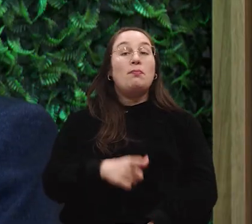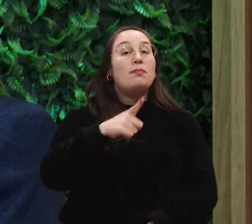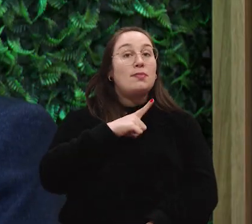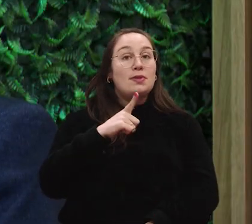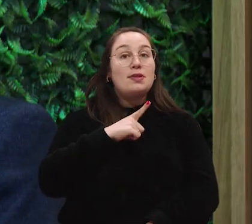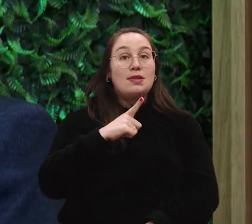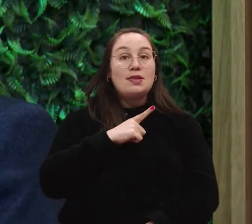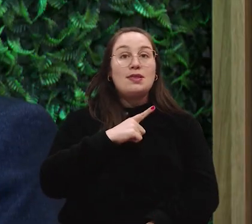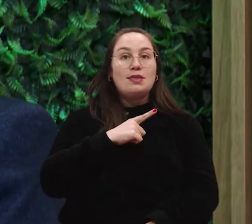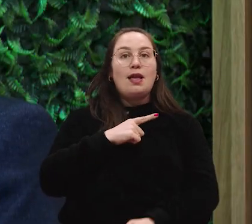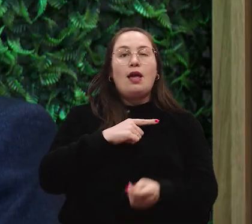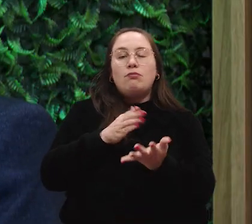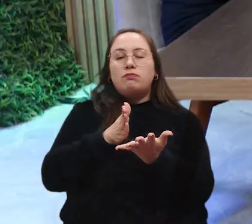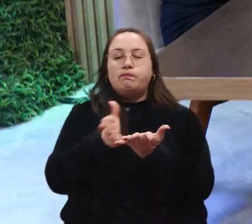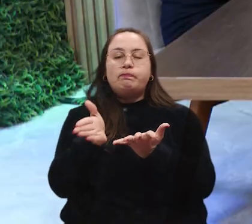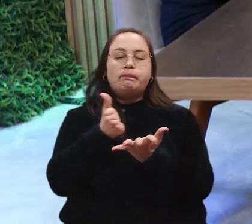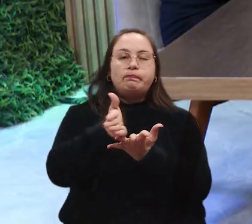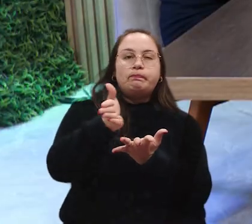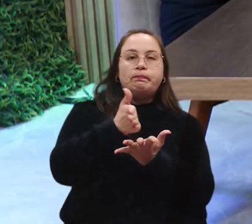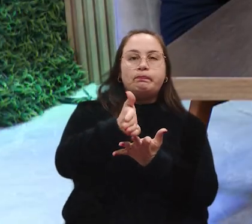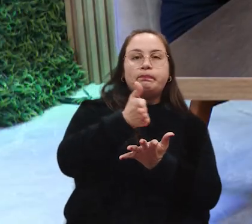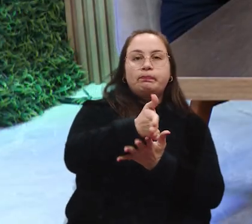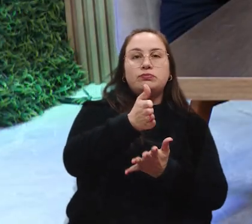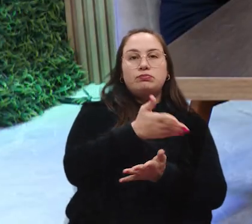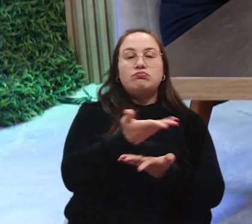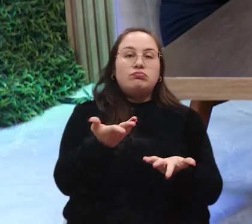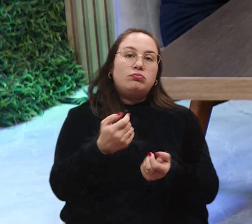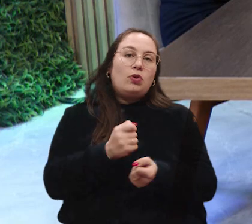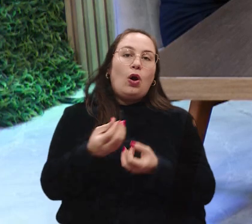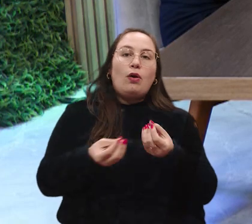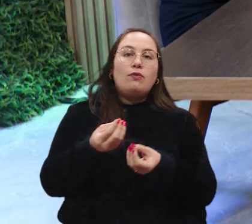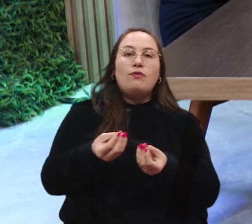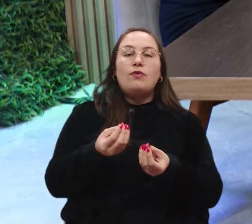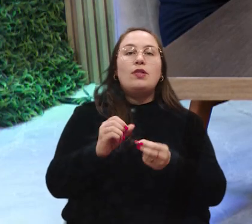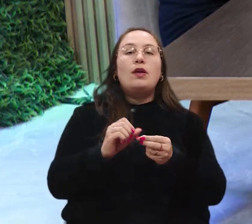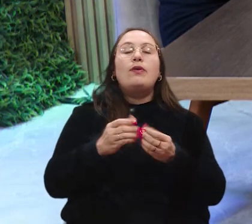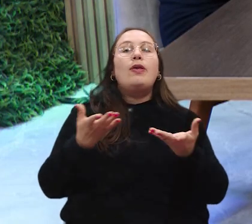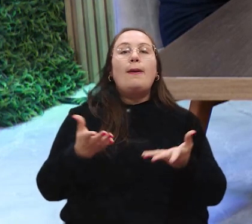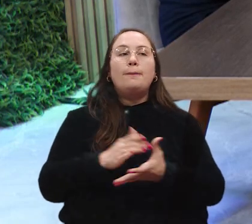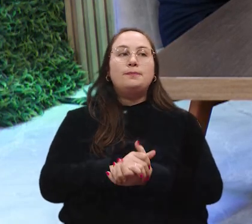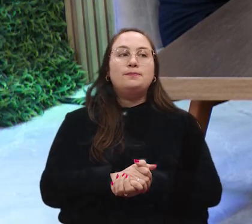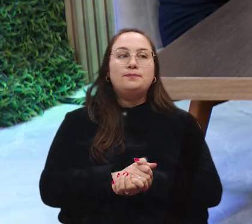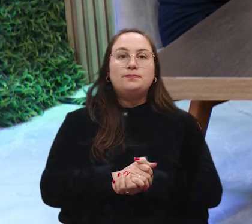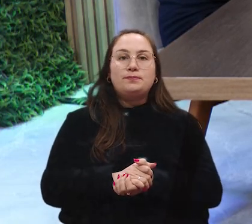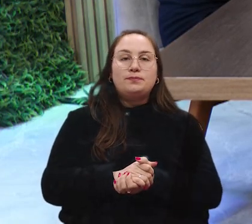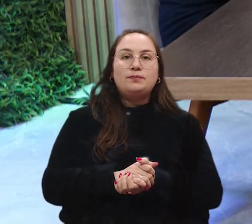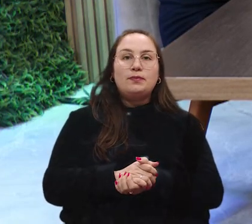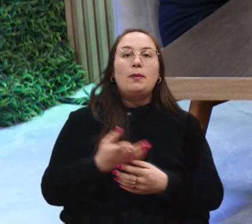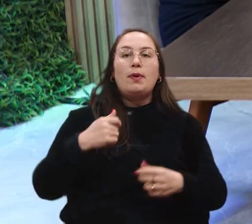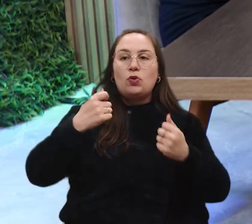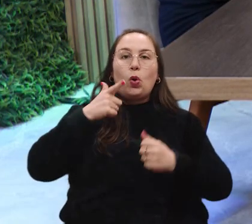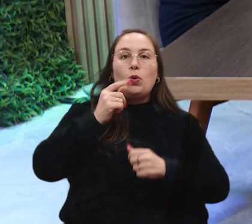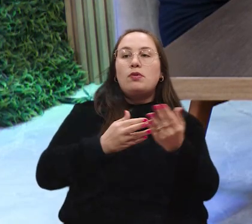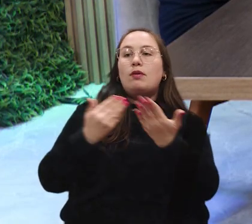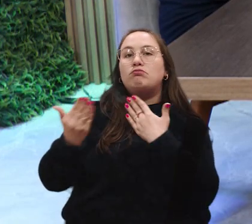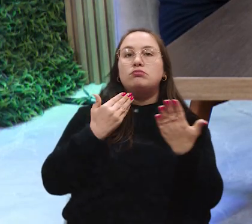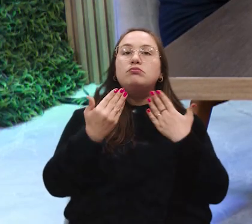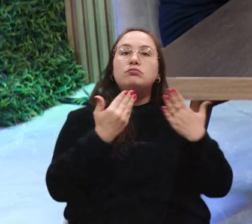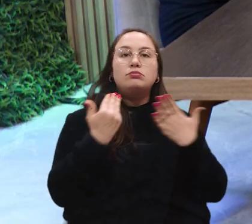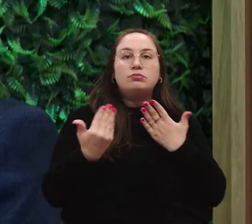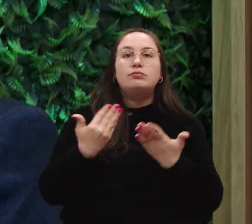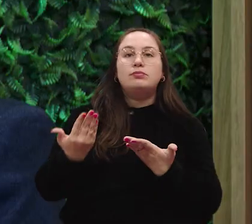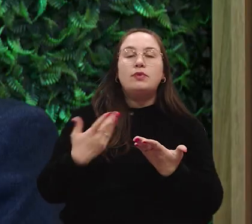tem caminhos. Tem. Então, a gente diz onde tem bambu dá para fazer uma flecha, né? Mas tem como discutir com os planos de saúde.